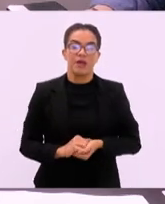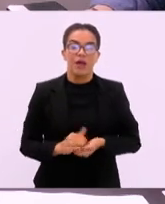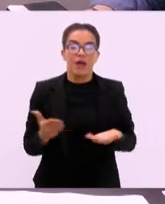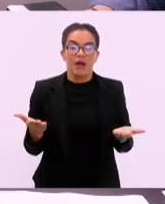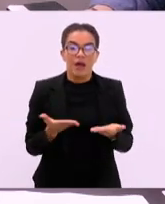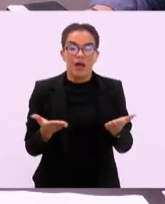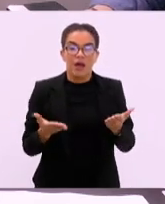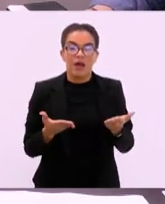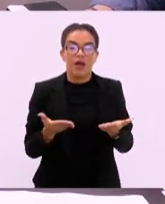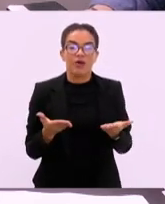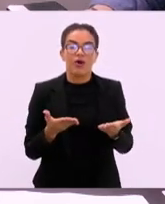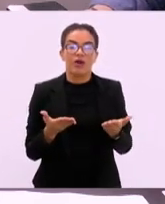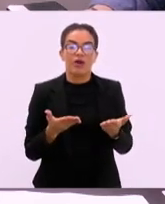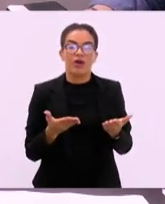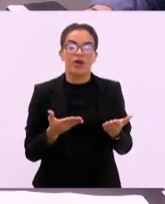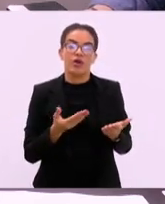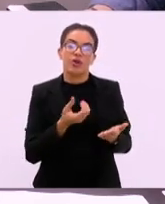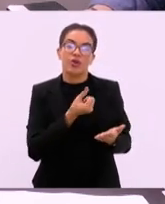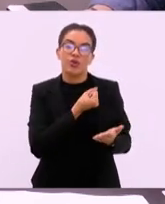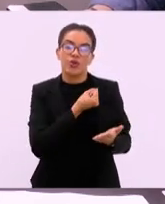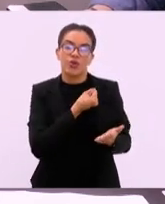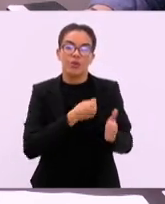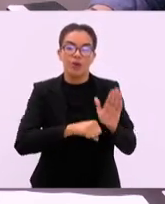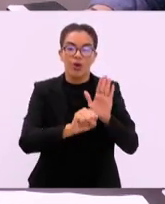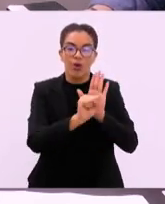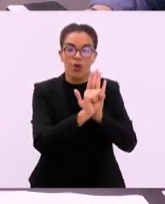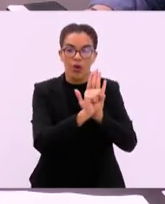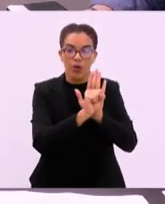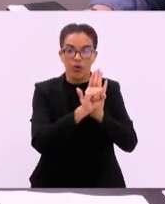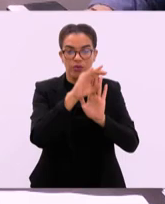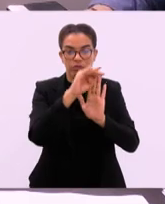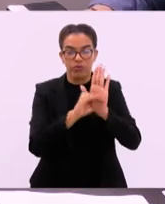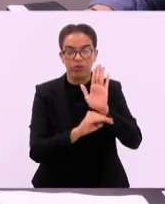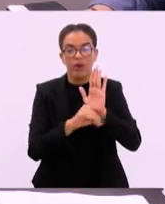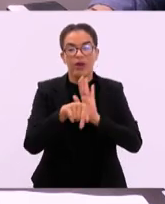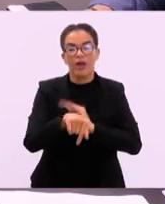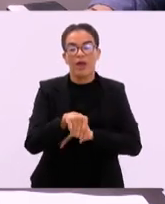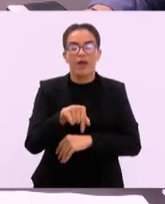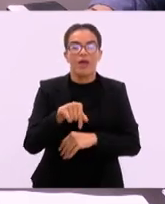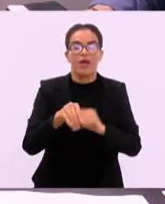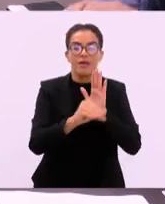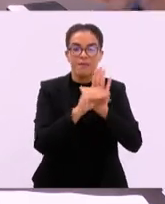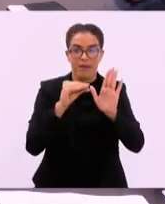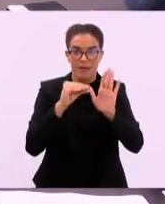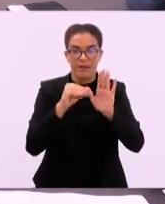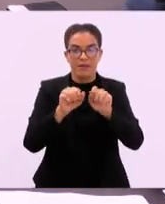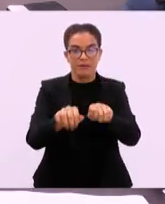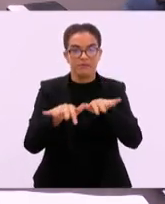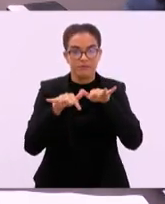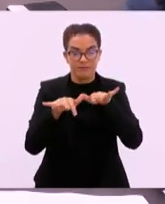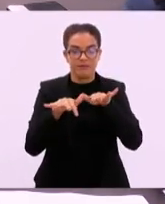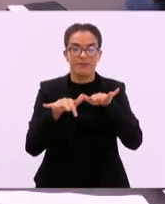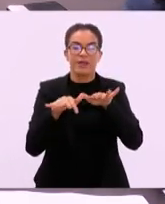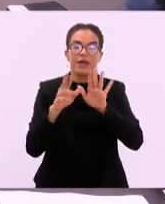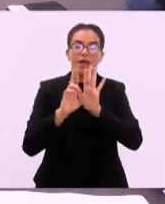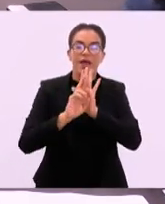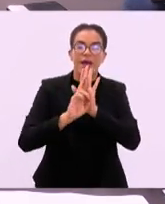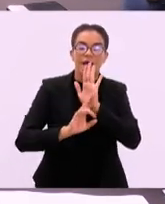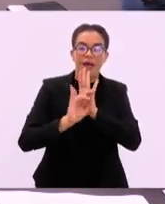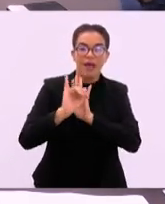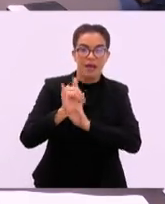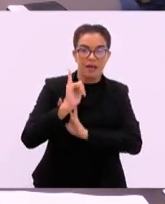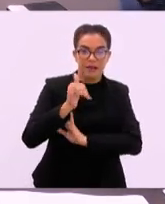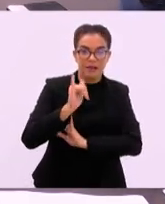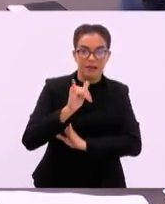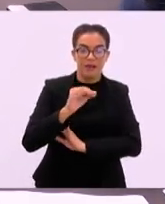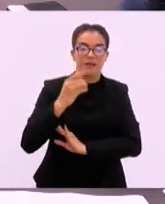Passo ao item número 8 da pauta, emendas de plenário ao projeto de lei, relatoria do deputado Guilherme